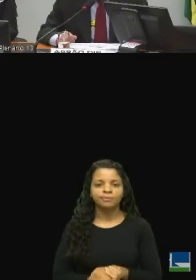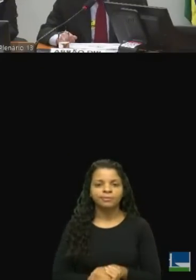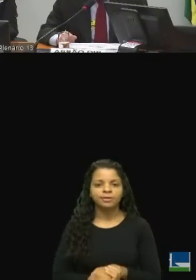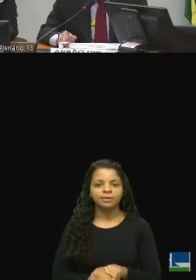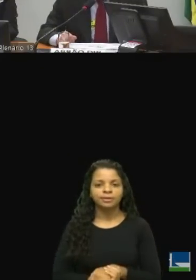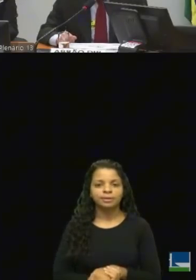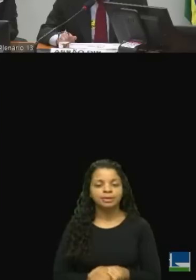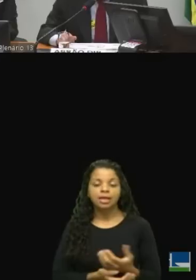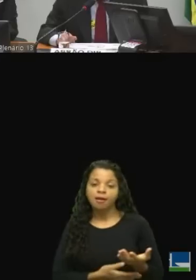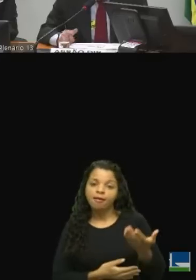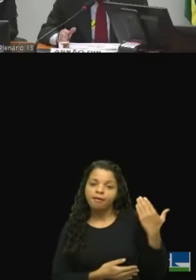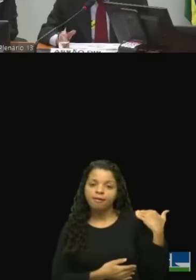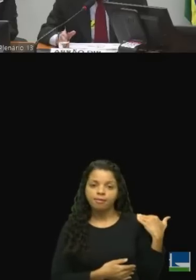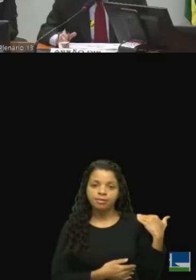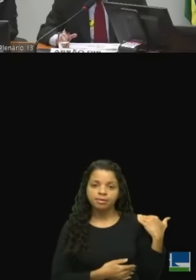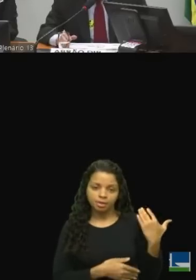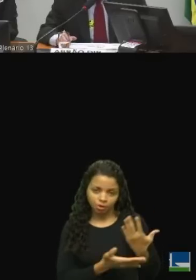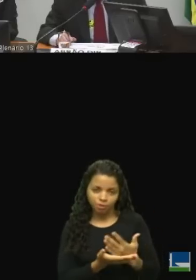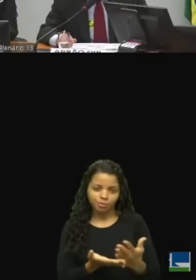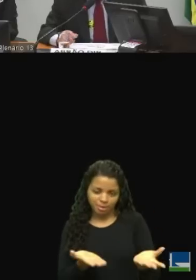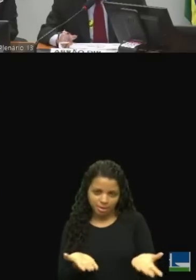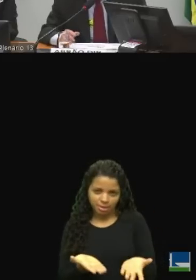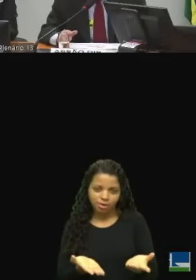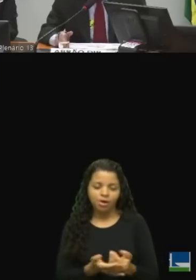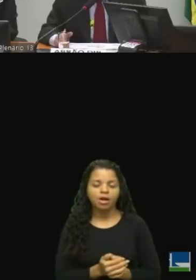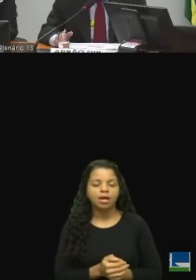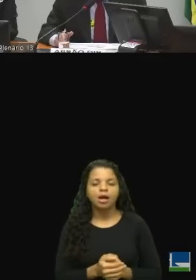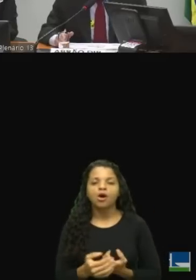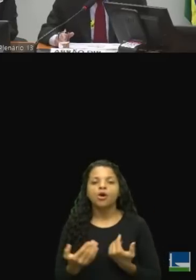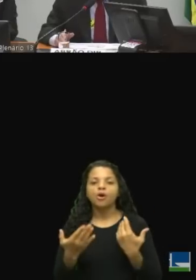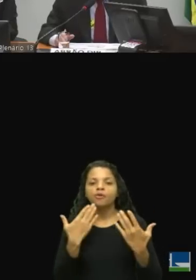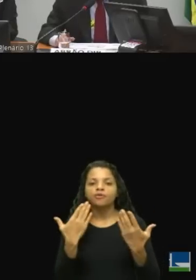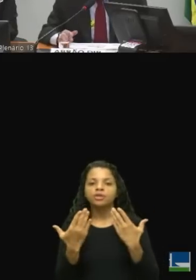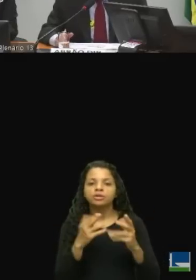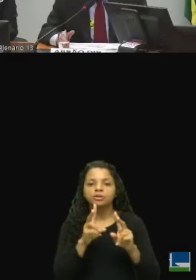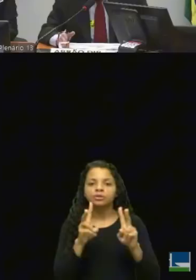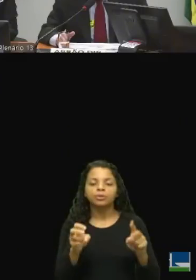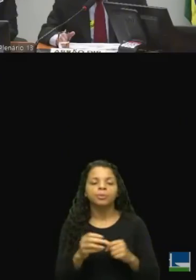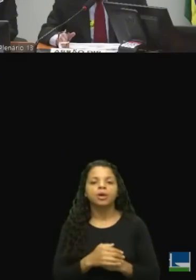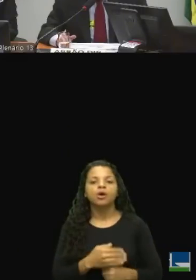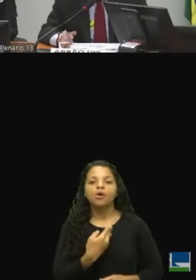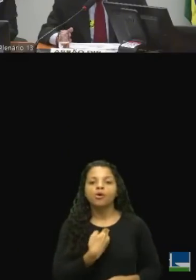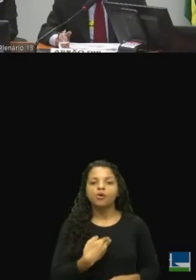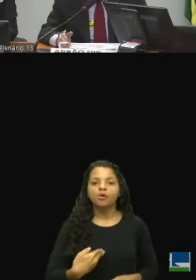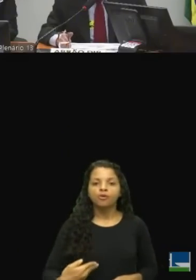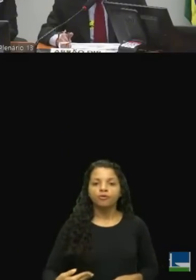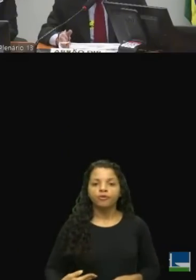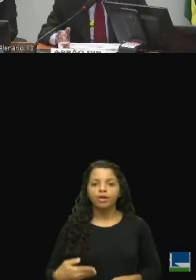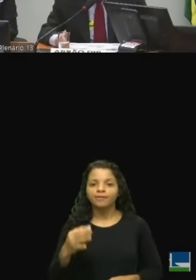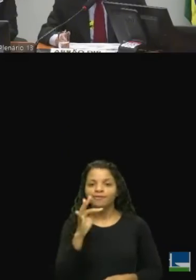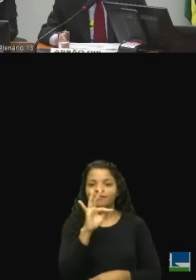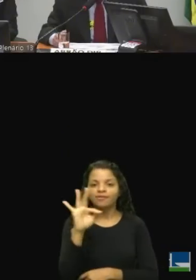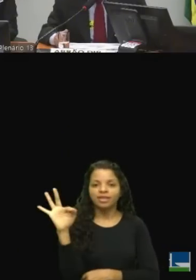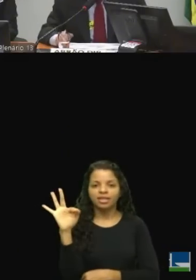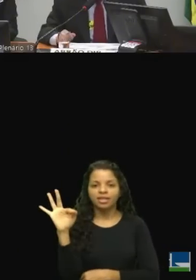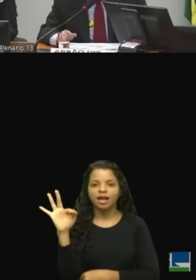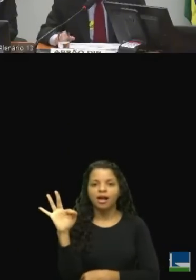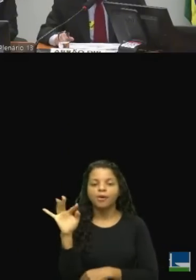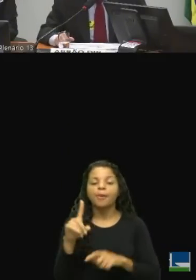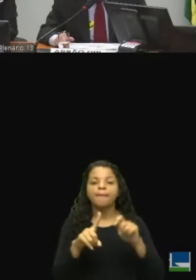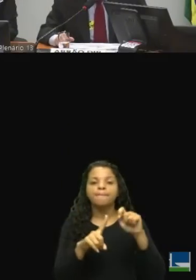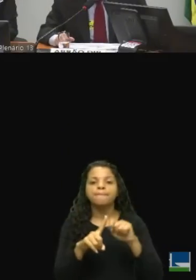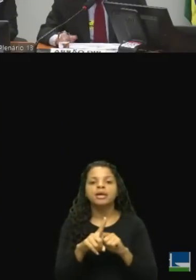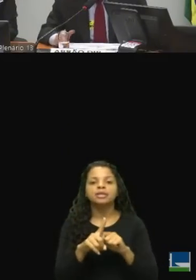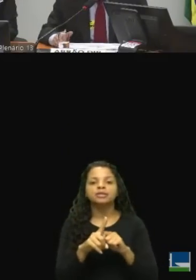audiência pública que o governo federal, desde julho, suspendeu o recurso para o crédito